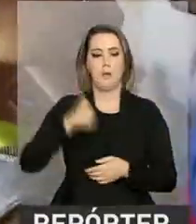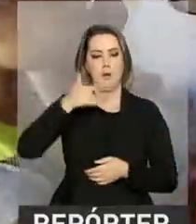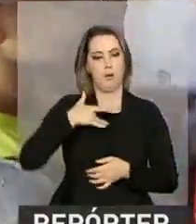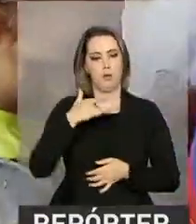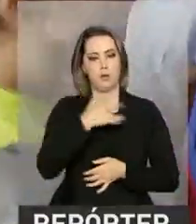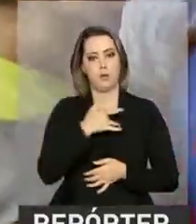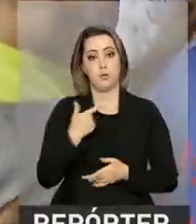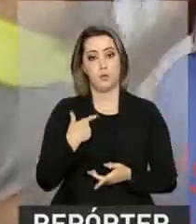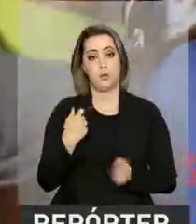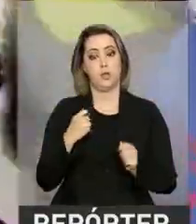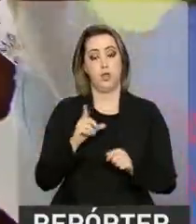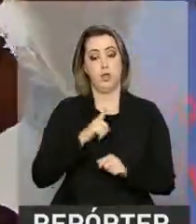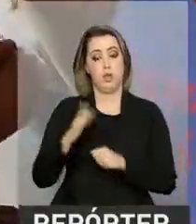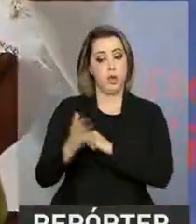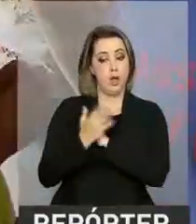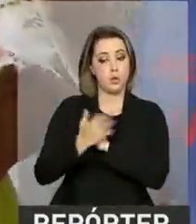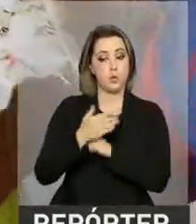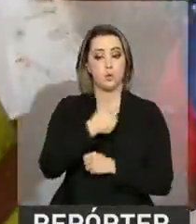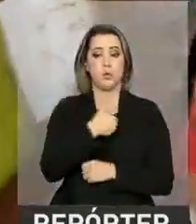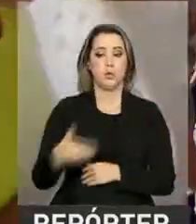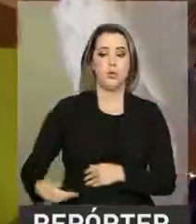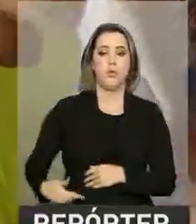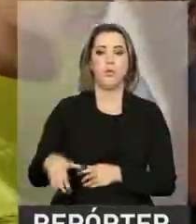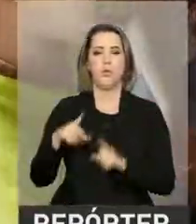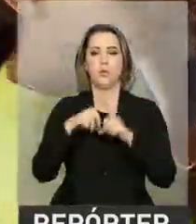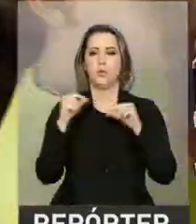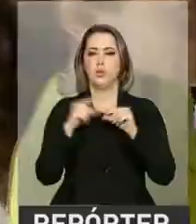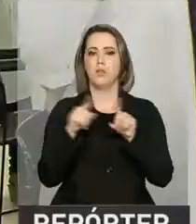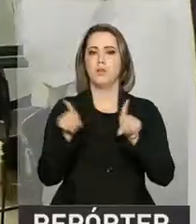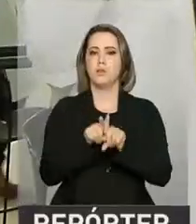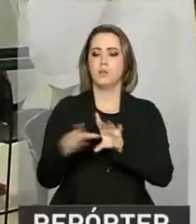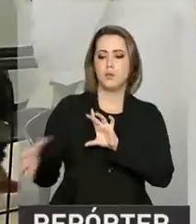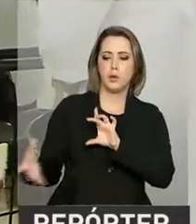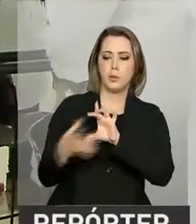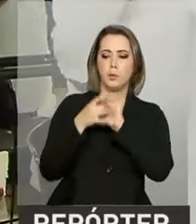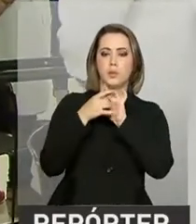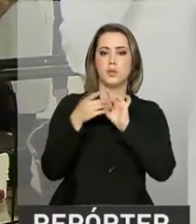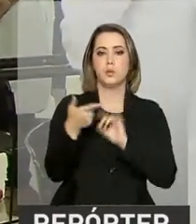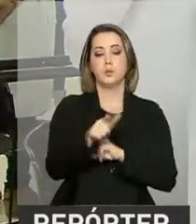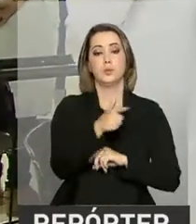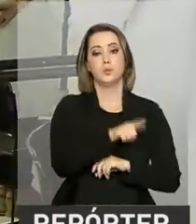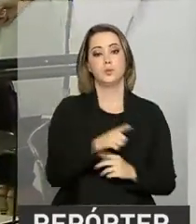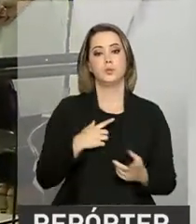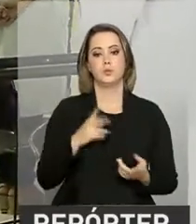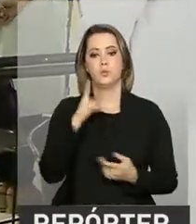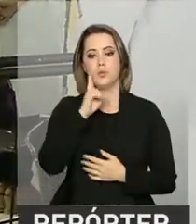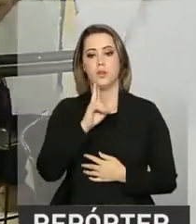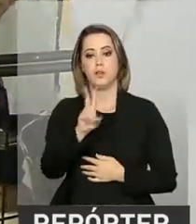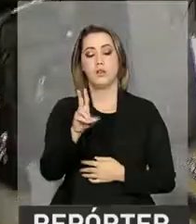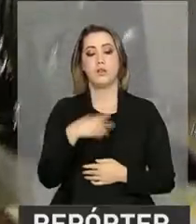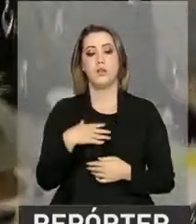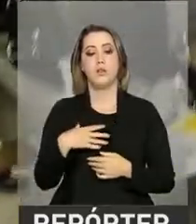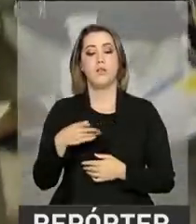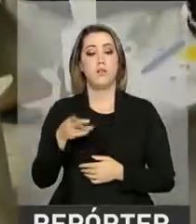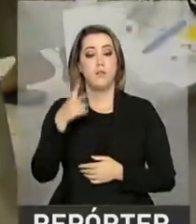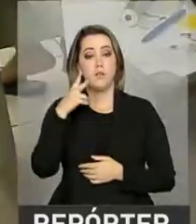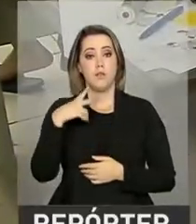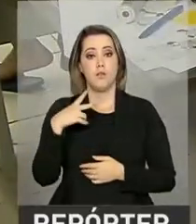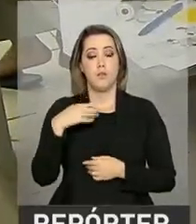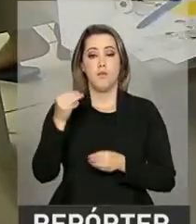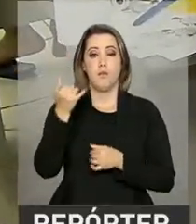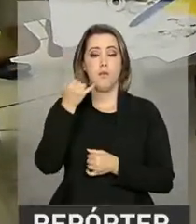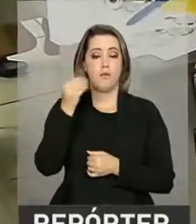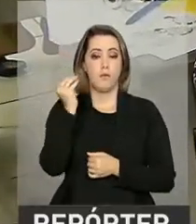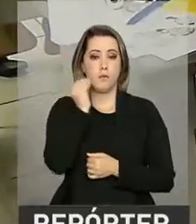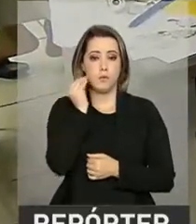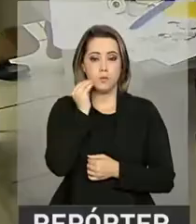tem financiamento do governo local, mas também trabalha com parceiros. Marcela Temer conferiu o atendimento de oftalmetria, em que